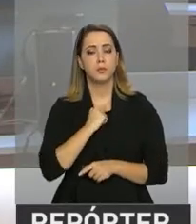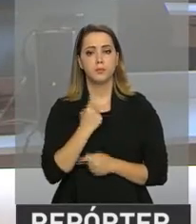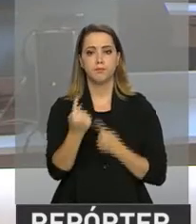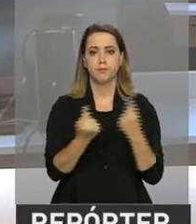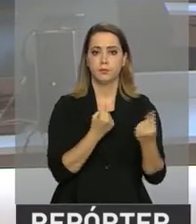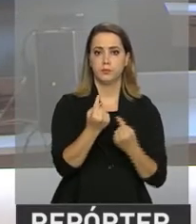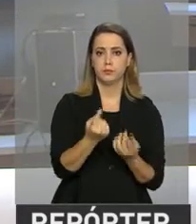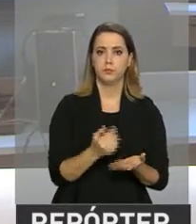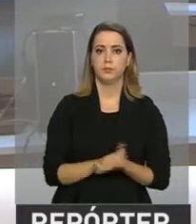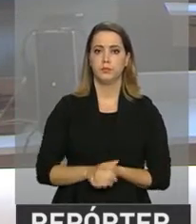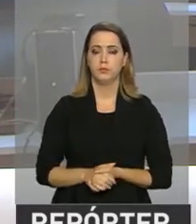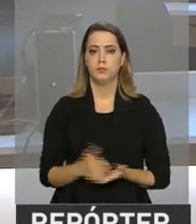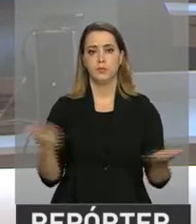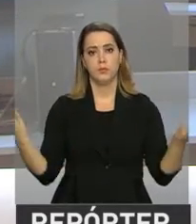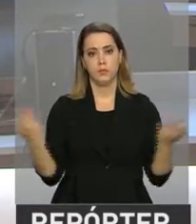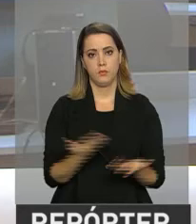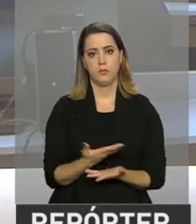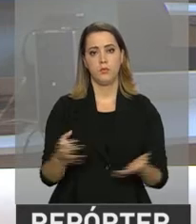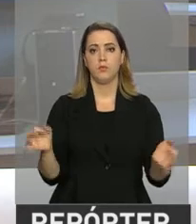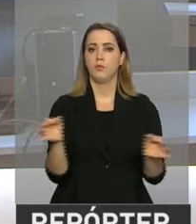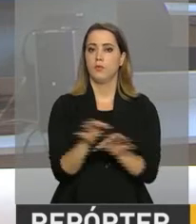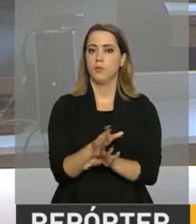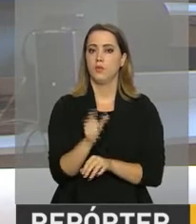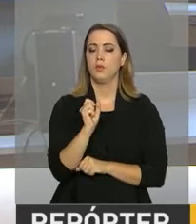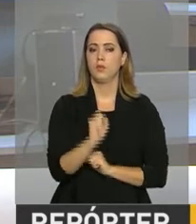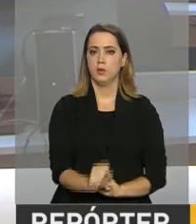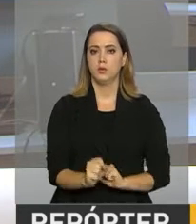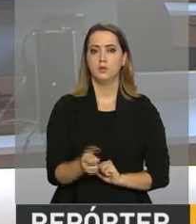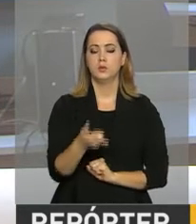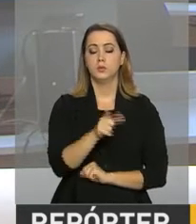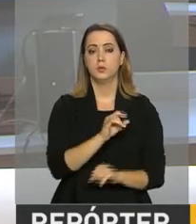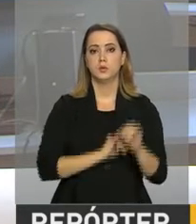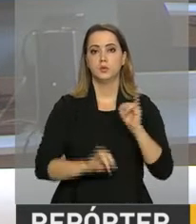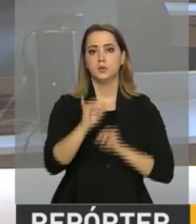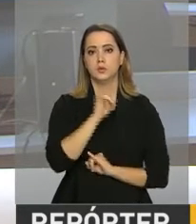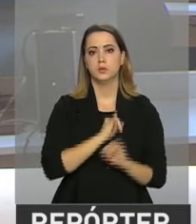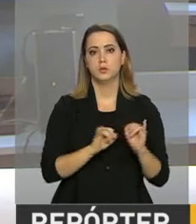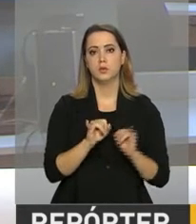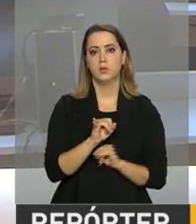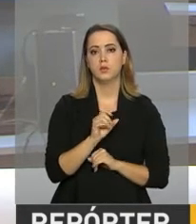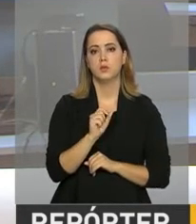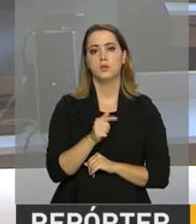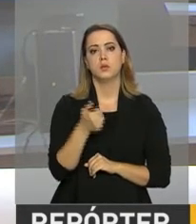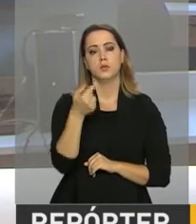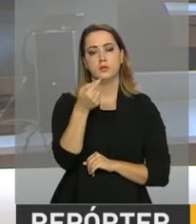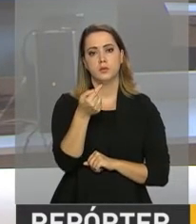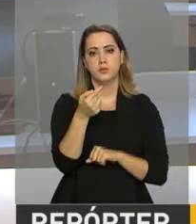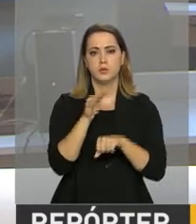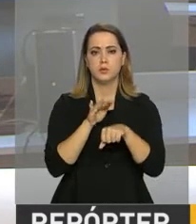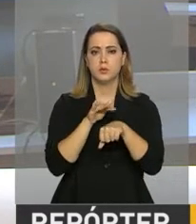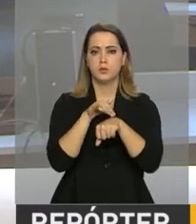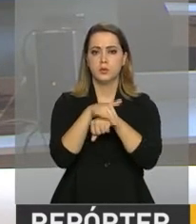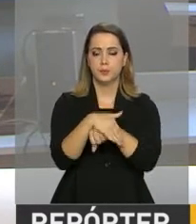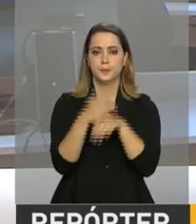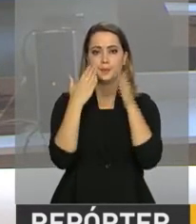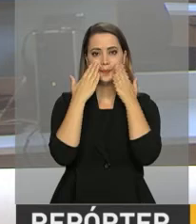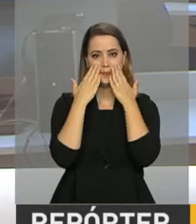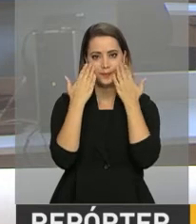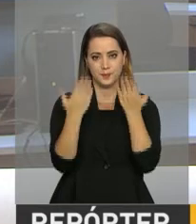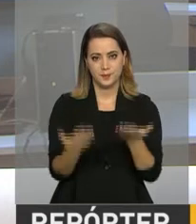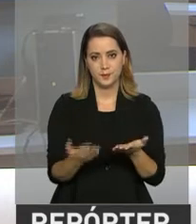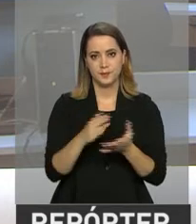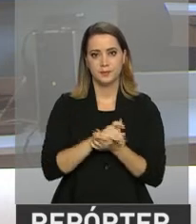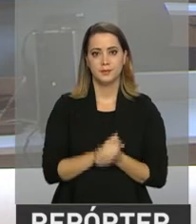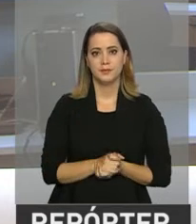esta edição do repórter nbr termina aqui mas podemos voltar a qualquer momento com outras informações ou daqui a pouquinho às sete da noite na